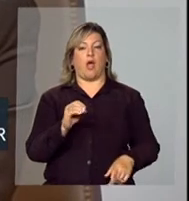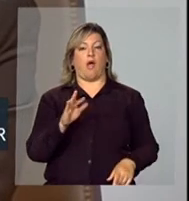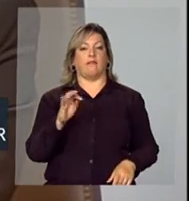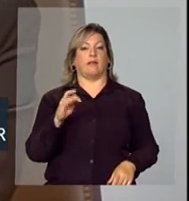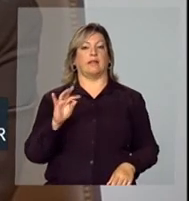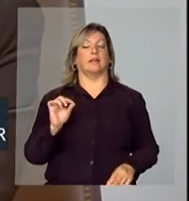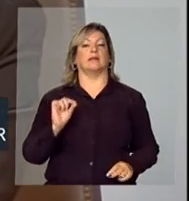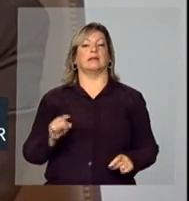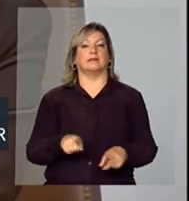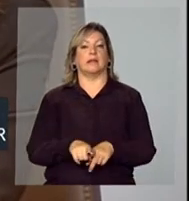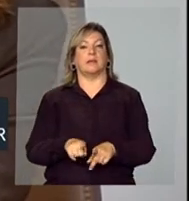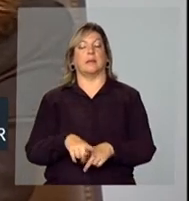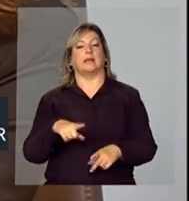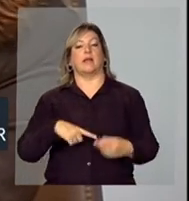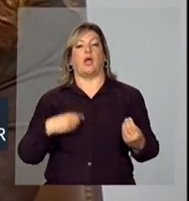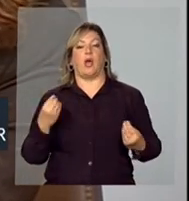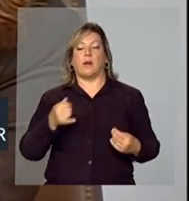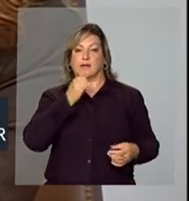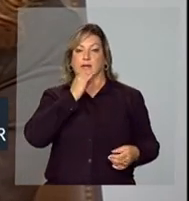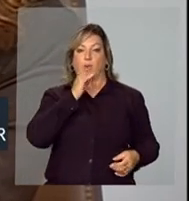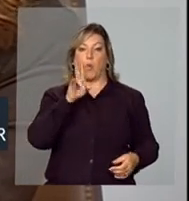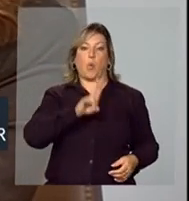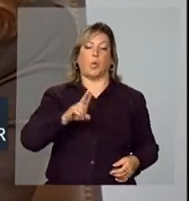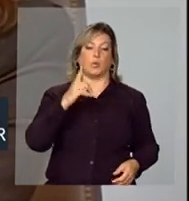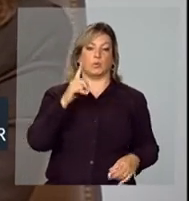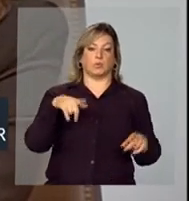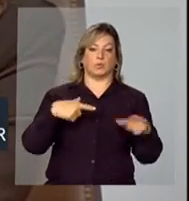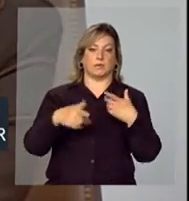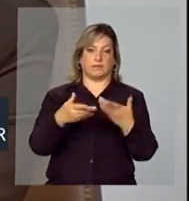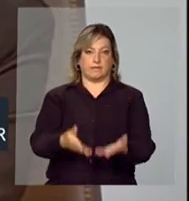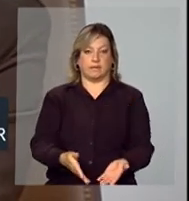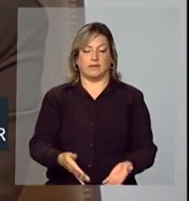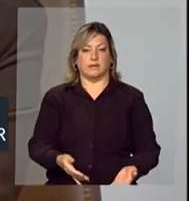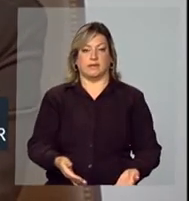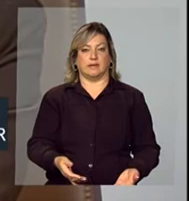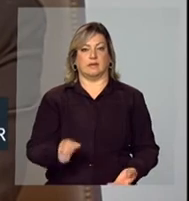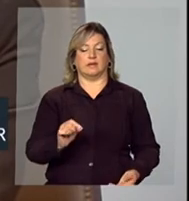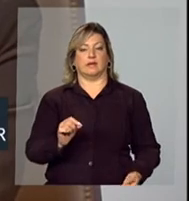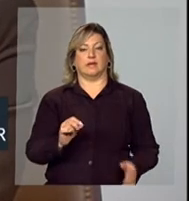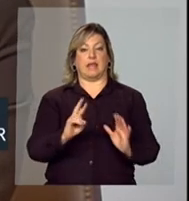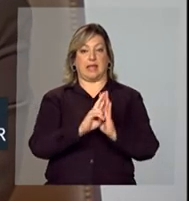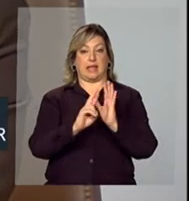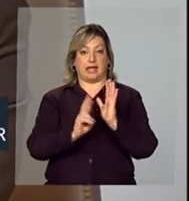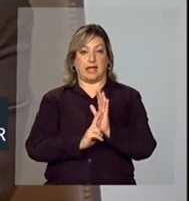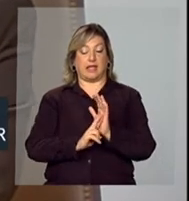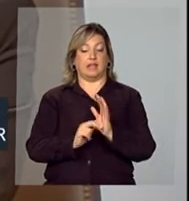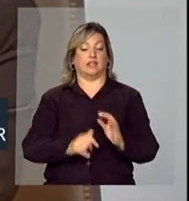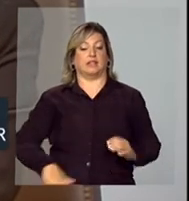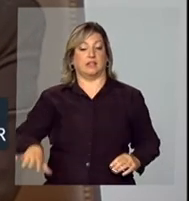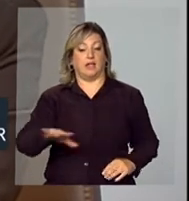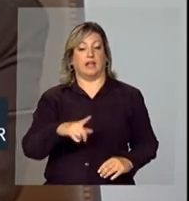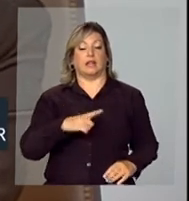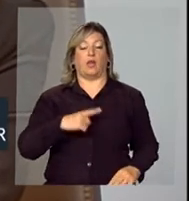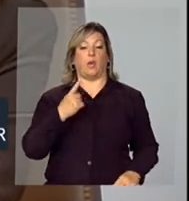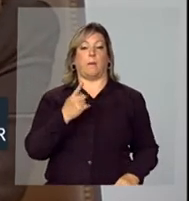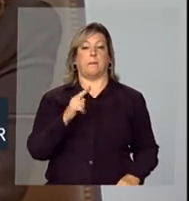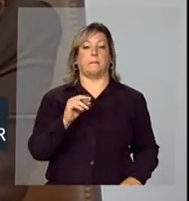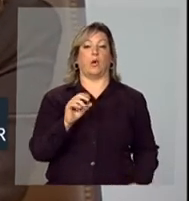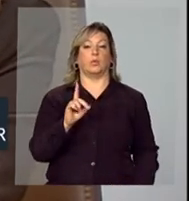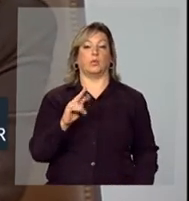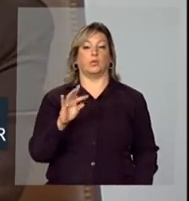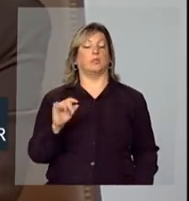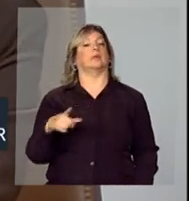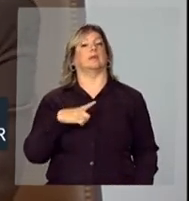com a fruição uso de um serviço ai Regra geral até de um produto produto tem tal